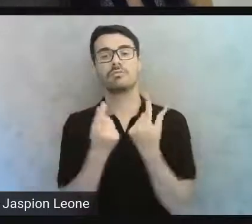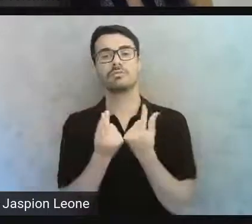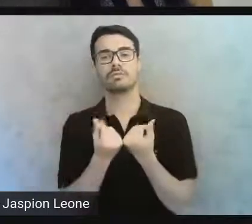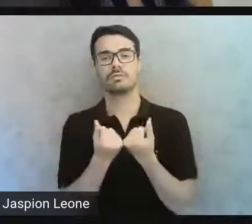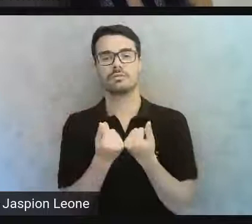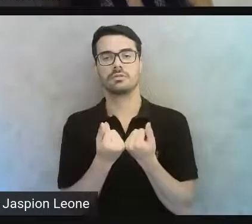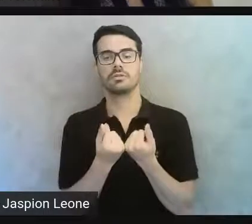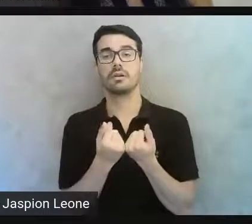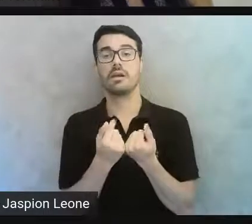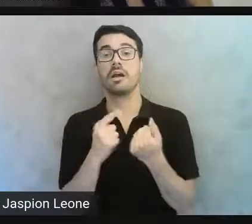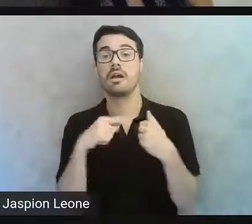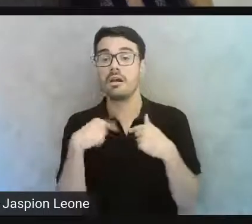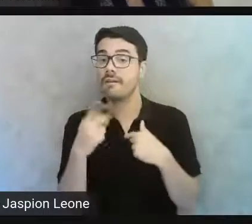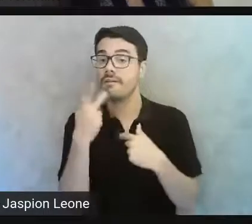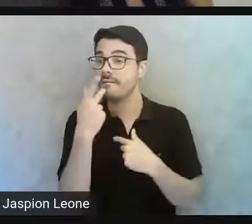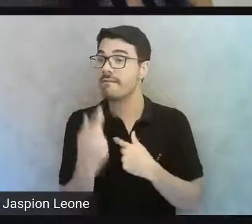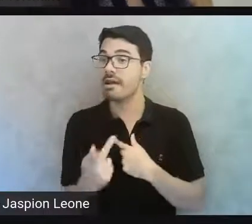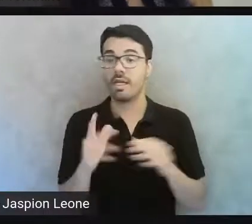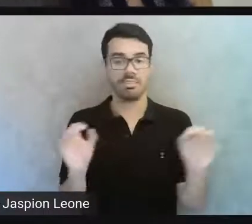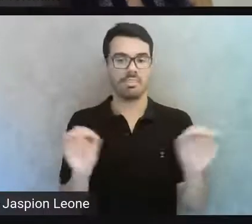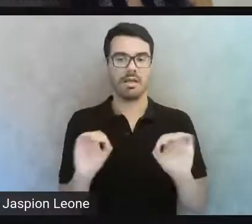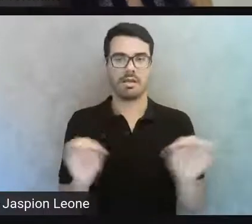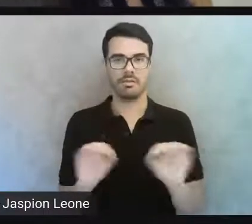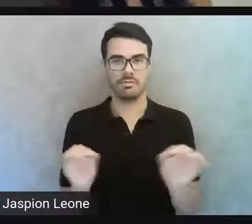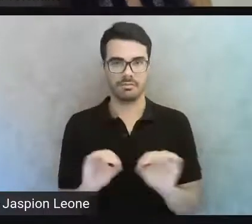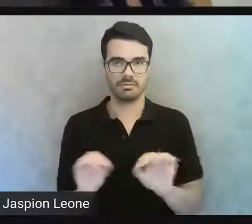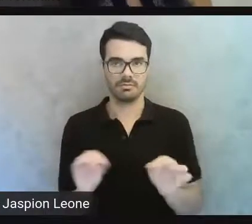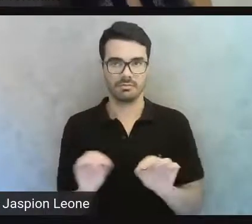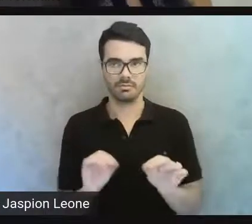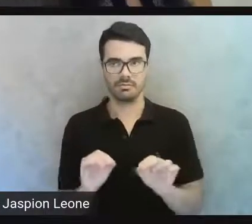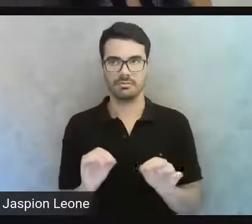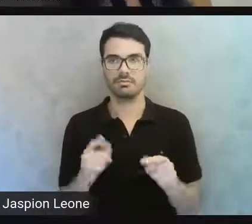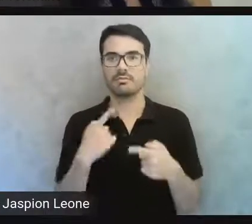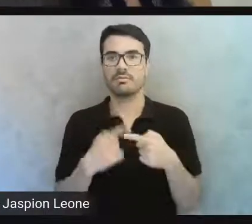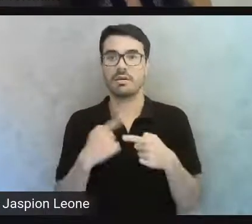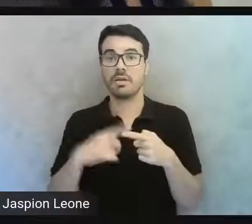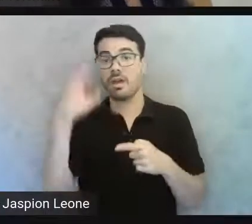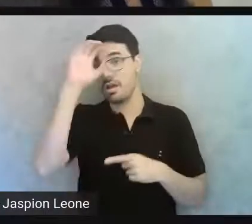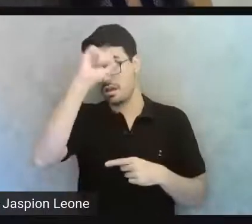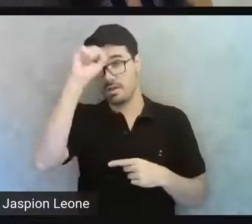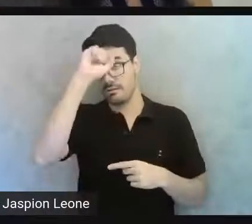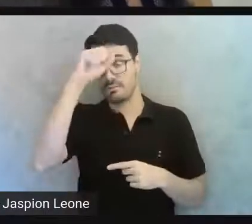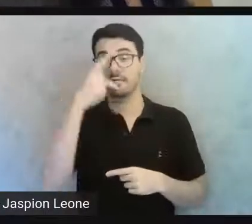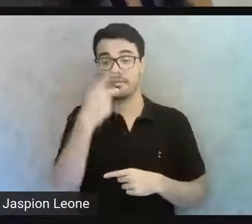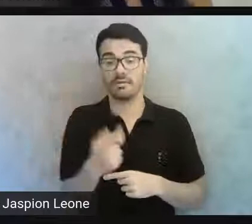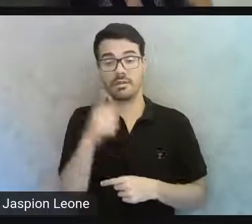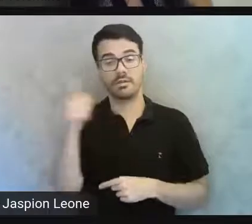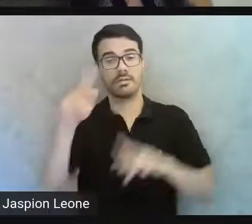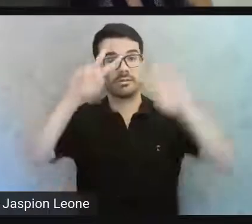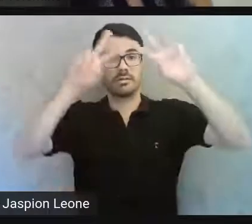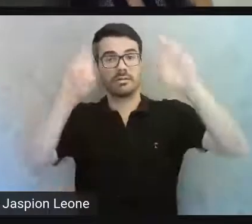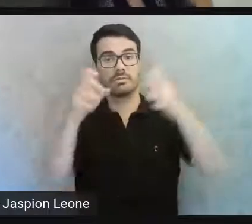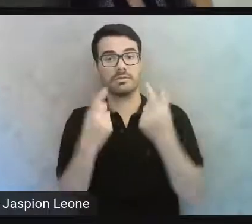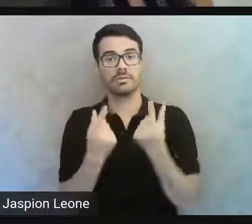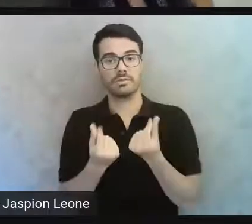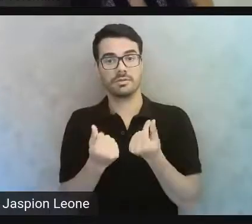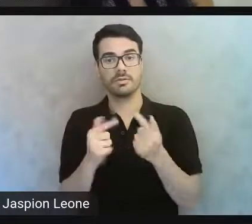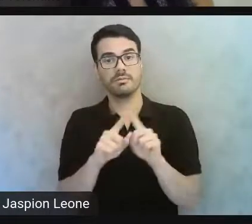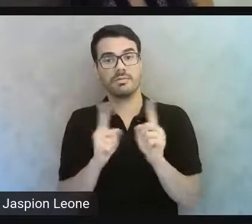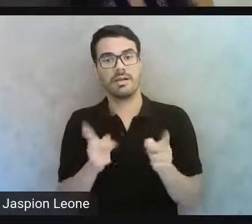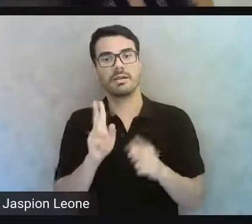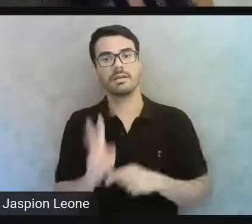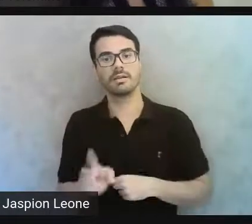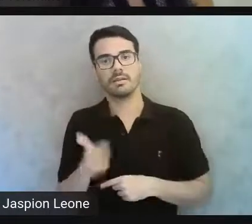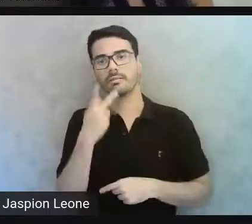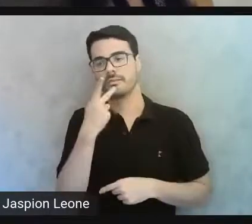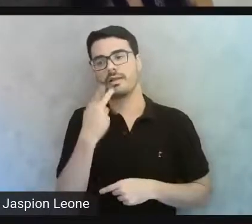daquele horário, ninguém mais fala sobre nada. Por enquanto, tá? Enquanto a gente está aprendendo a falar sobre dinheiro. Adriana, mas toda vez que a gente vai falar, a gente